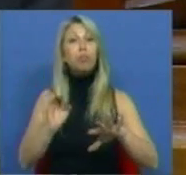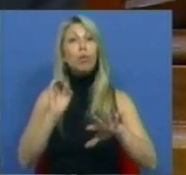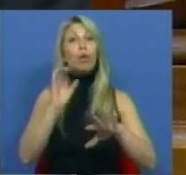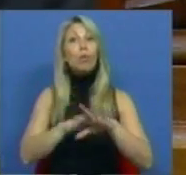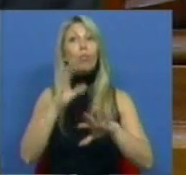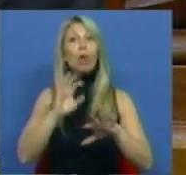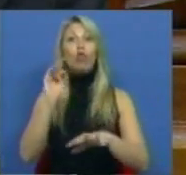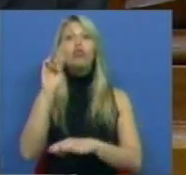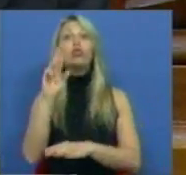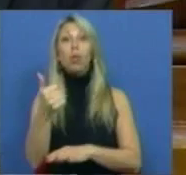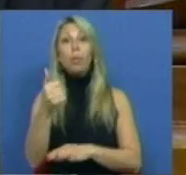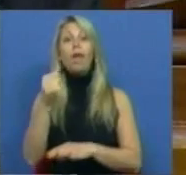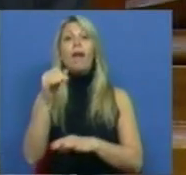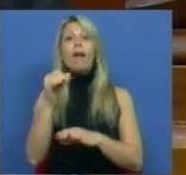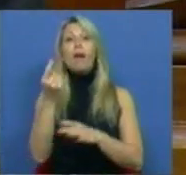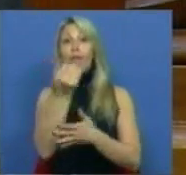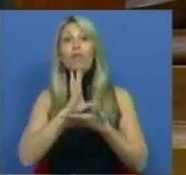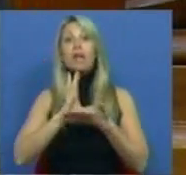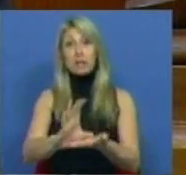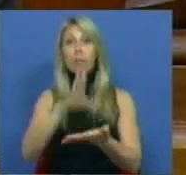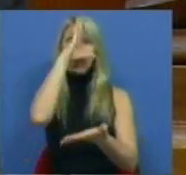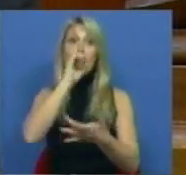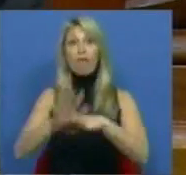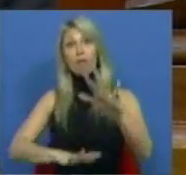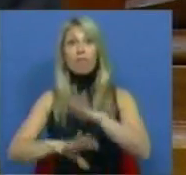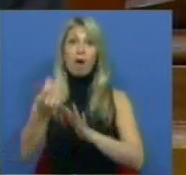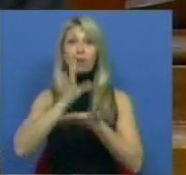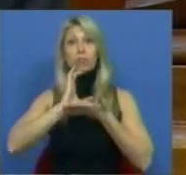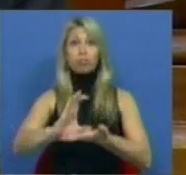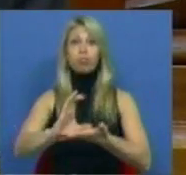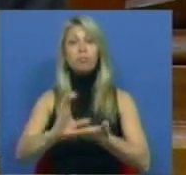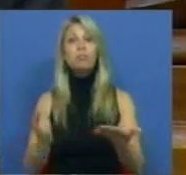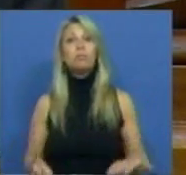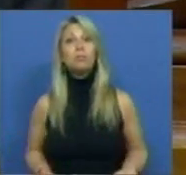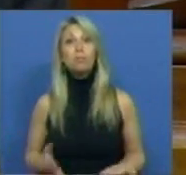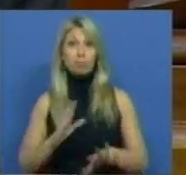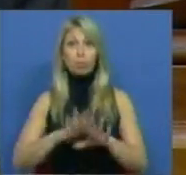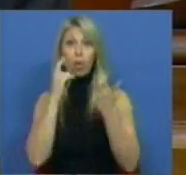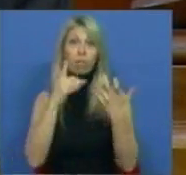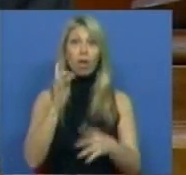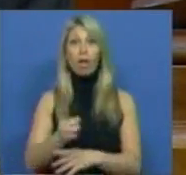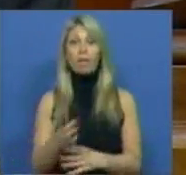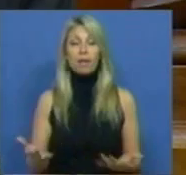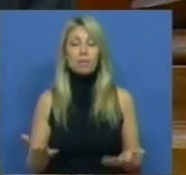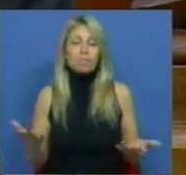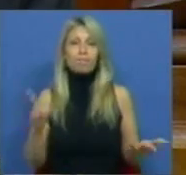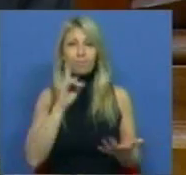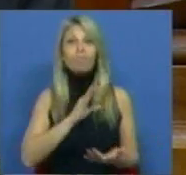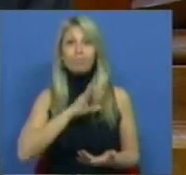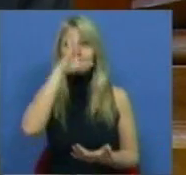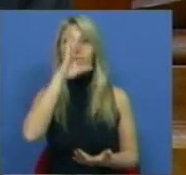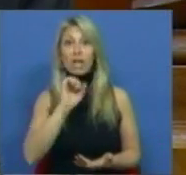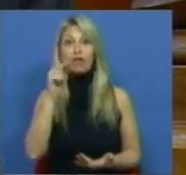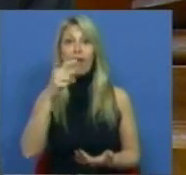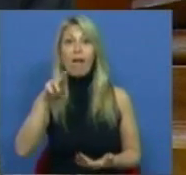este Governo tem condenado o Serviço Nacional de Saúde. Desta vez, a Ministra Ana Jorge não podia ter sido